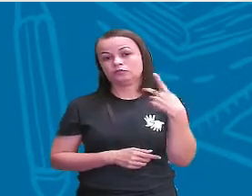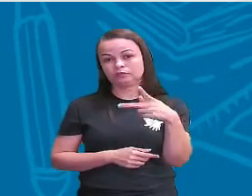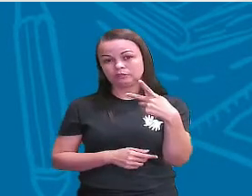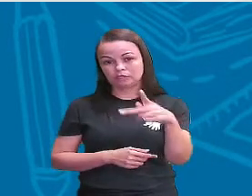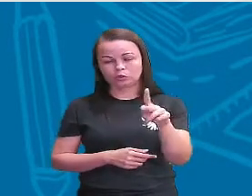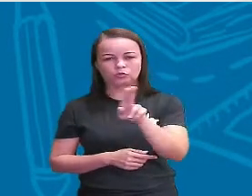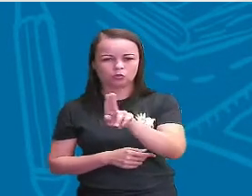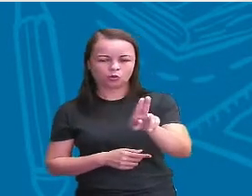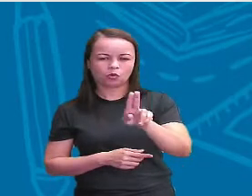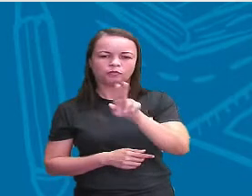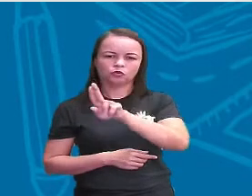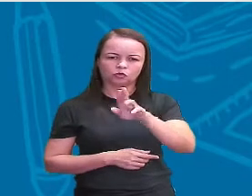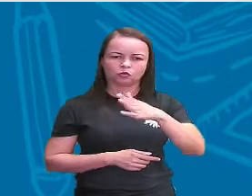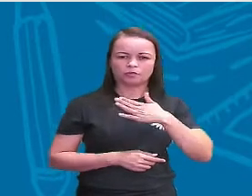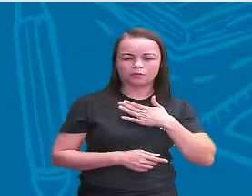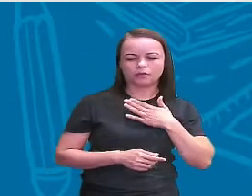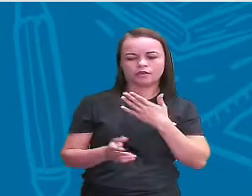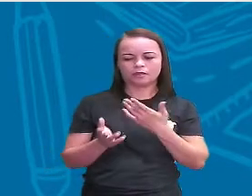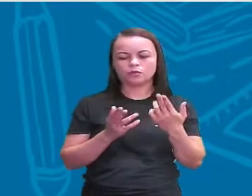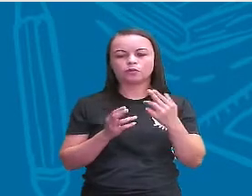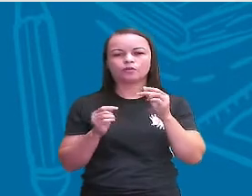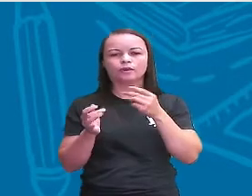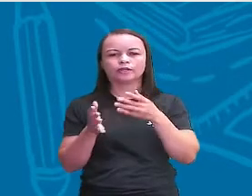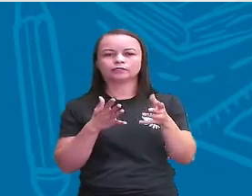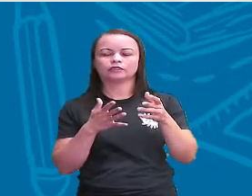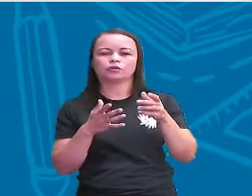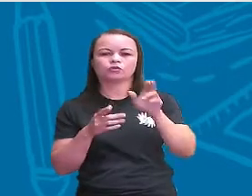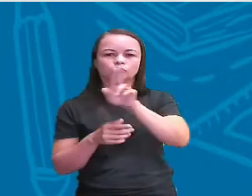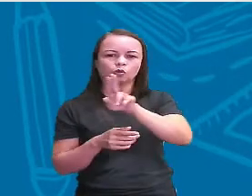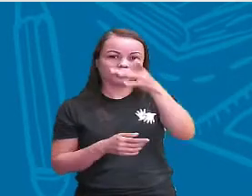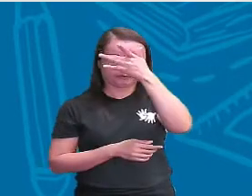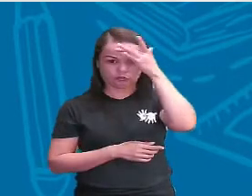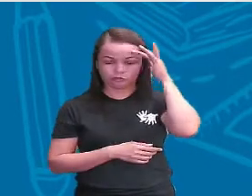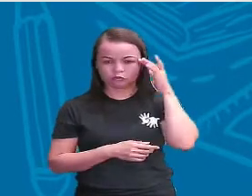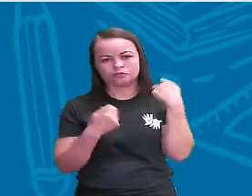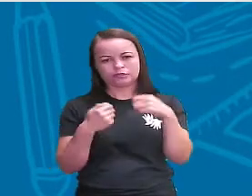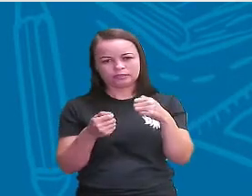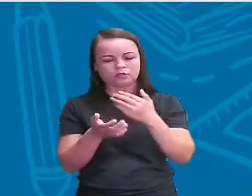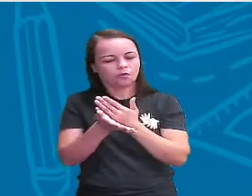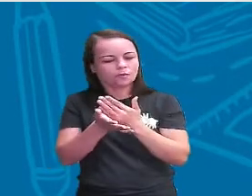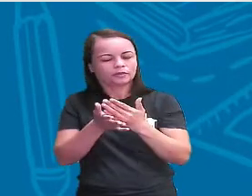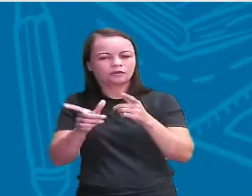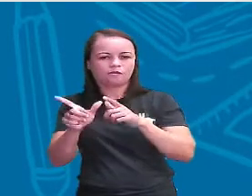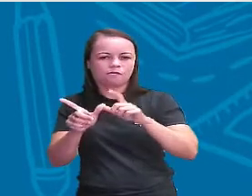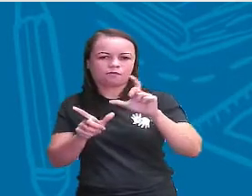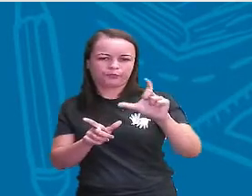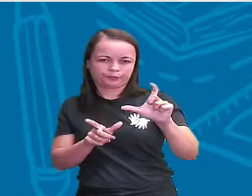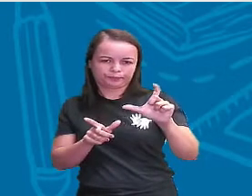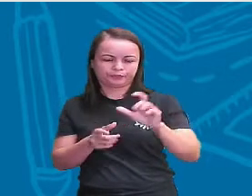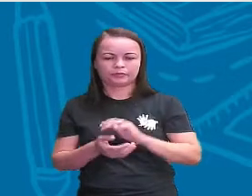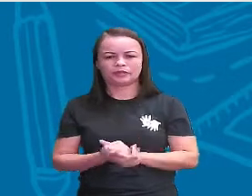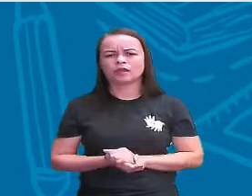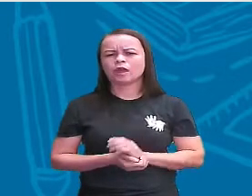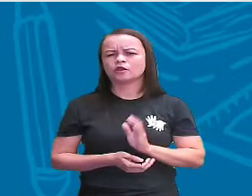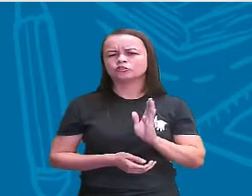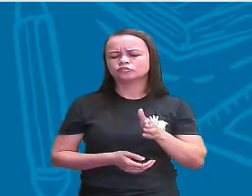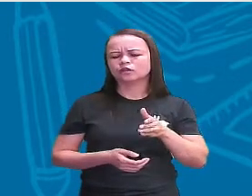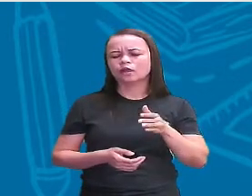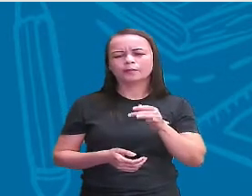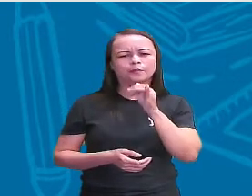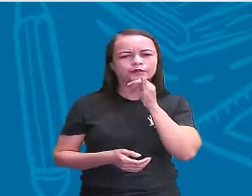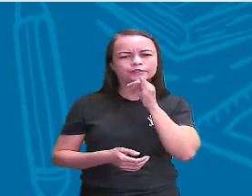o meu nome, os nomes das pessoas, a gente tem que colocar a letrinha maiúscula. Já para